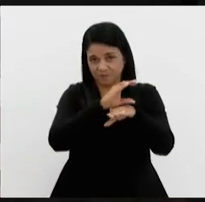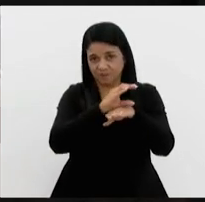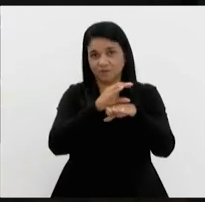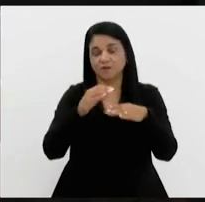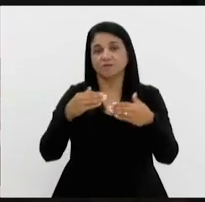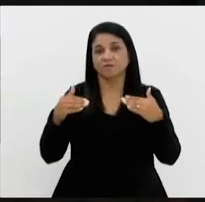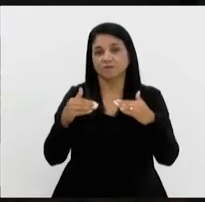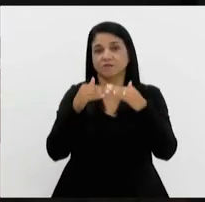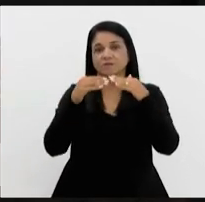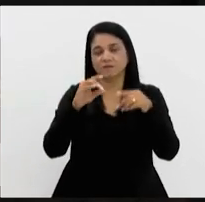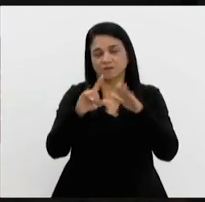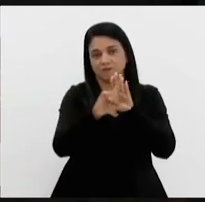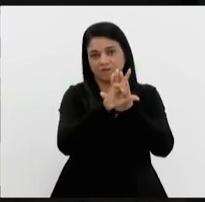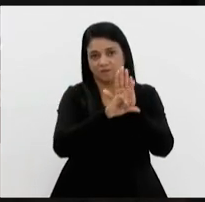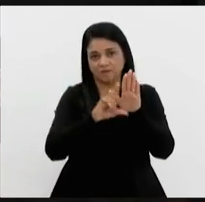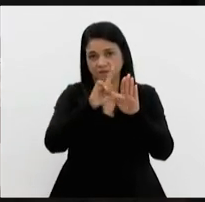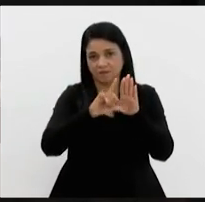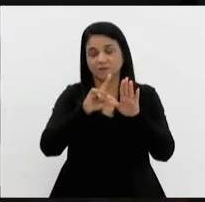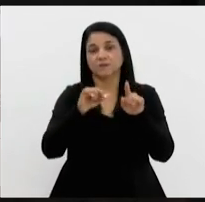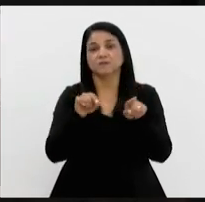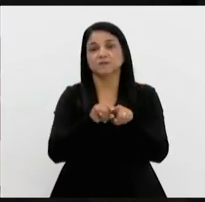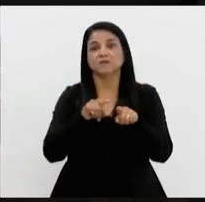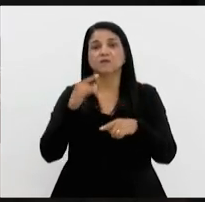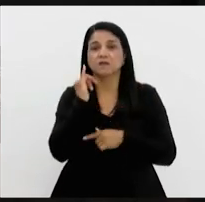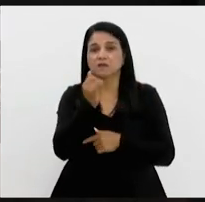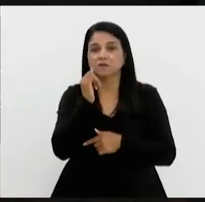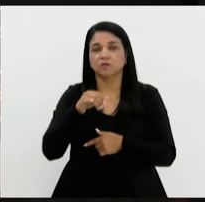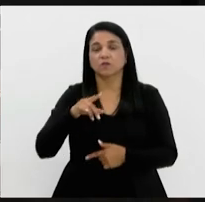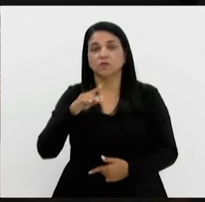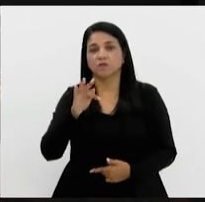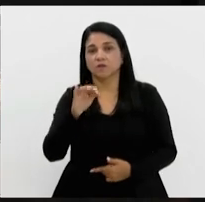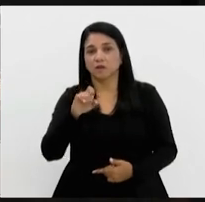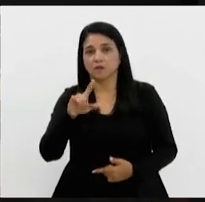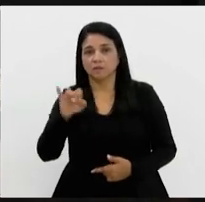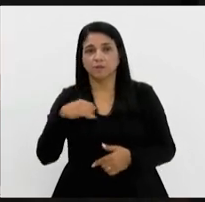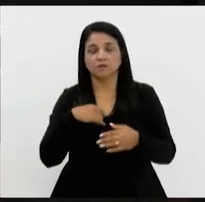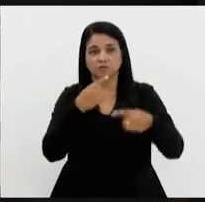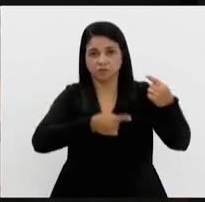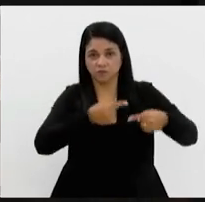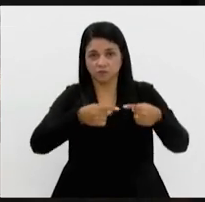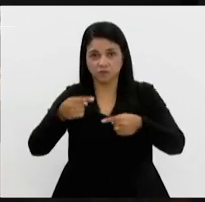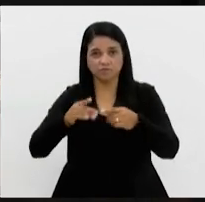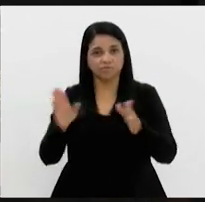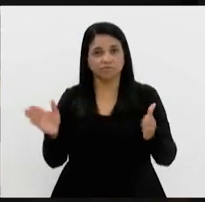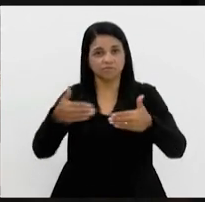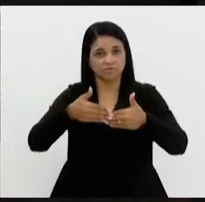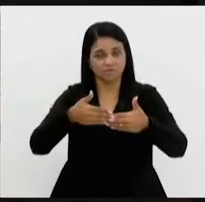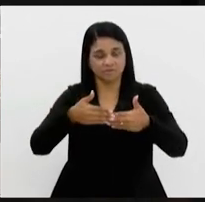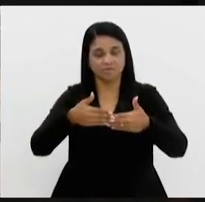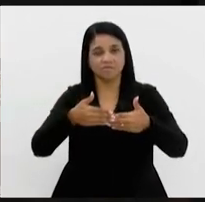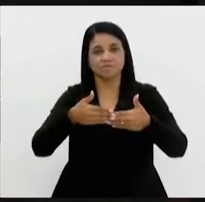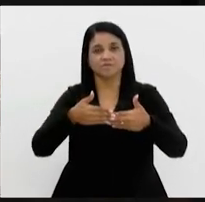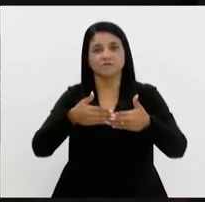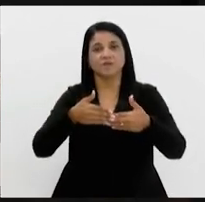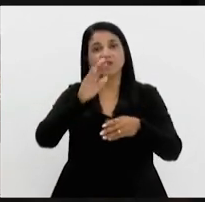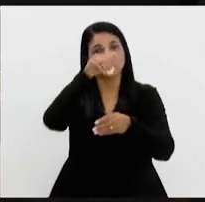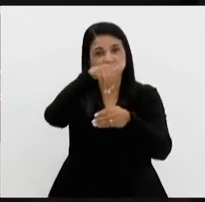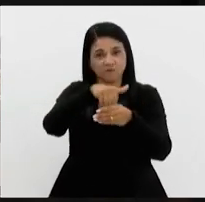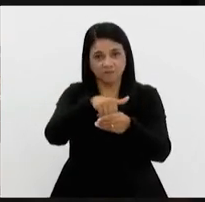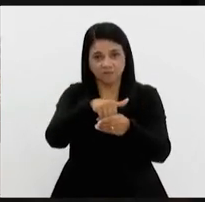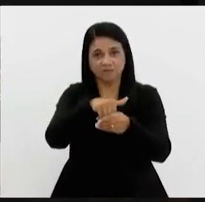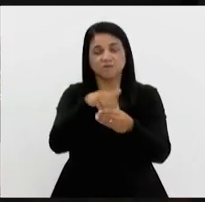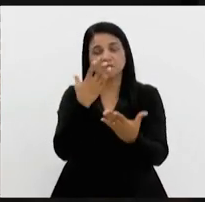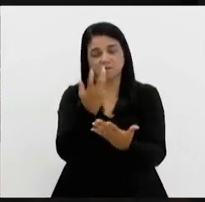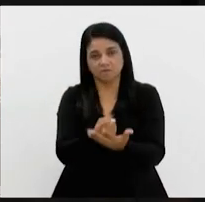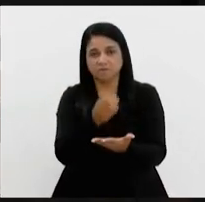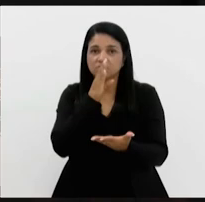favorável, relator deputado Felipe Soares. Em discussão, não havendo quem queira discutir, encerrada a discussão. Em votação, os